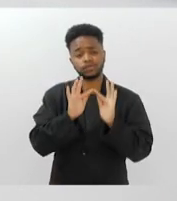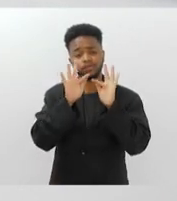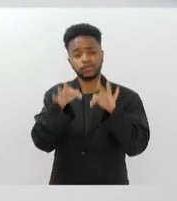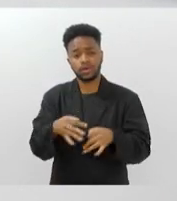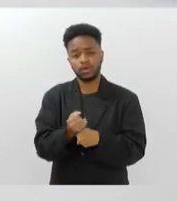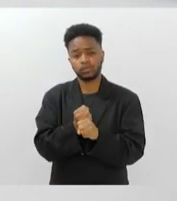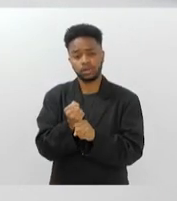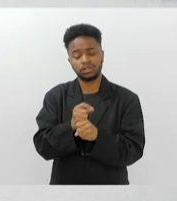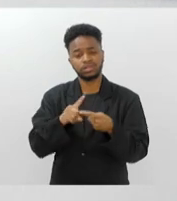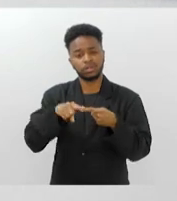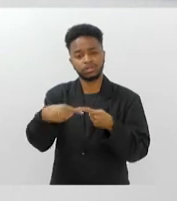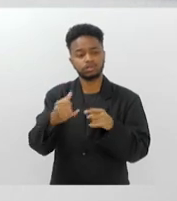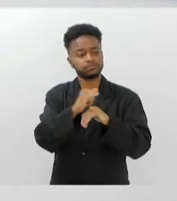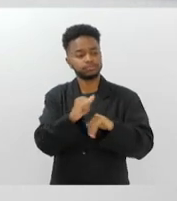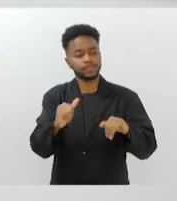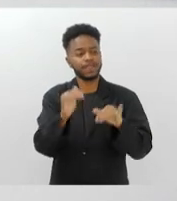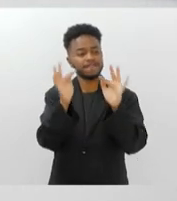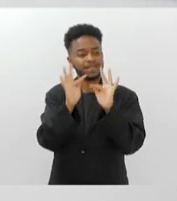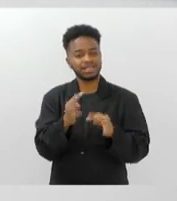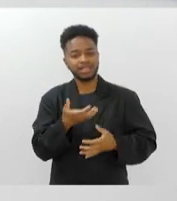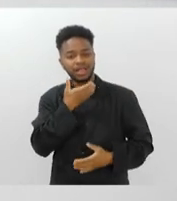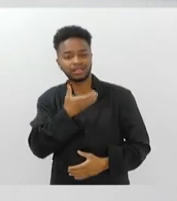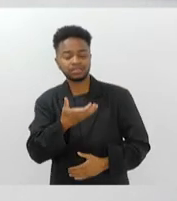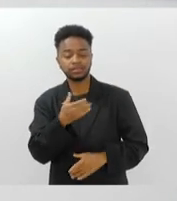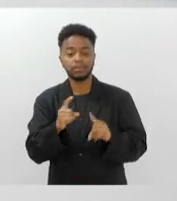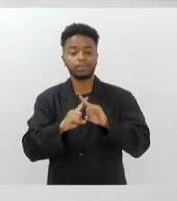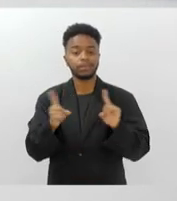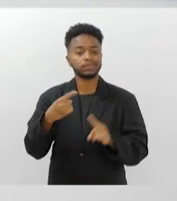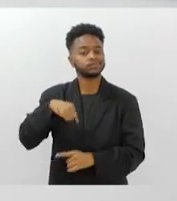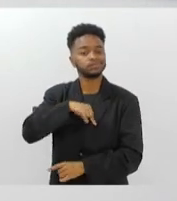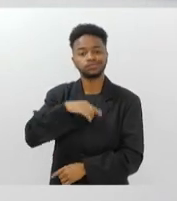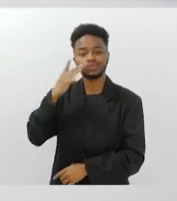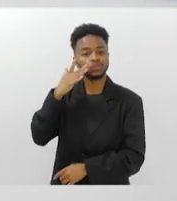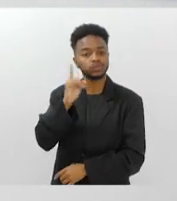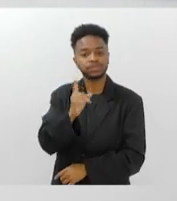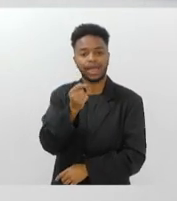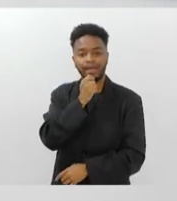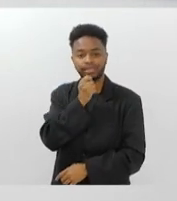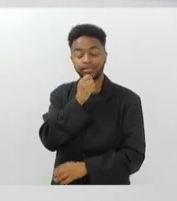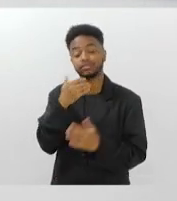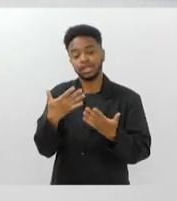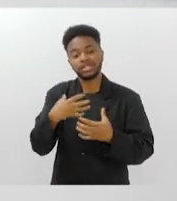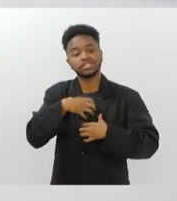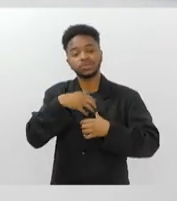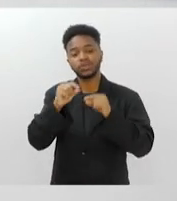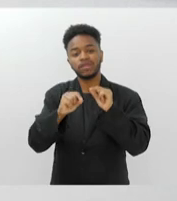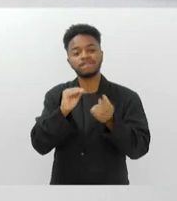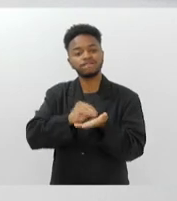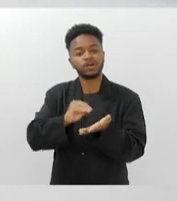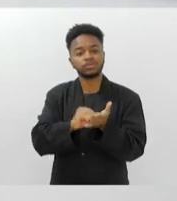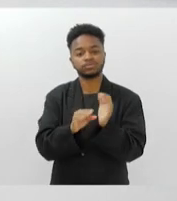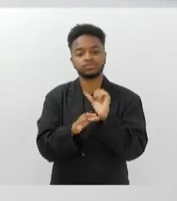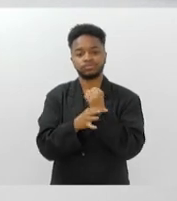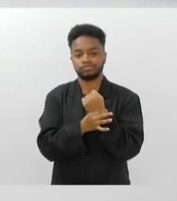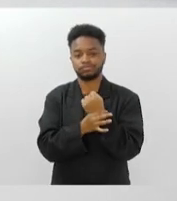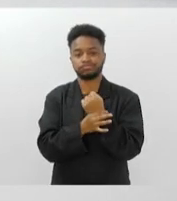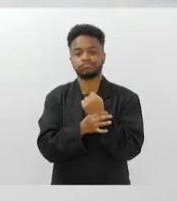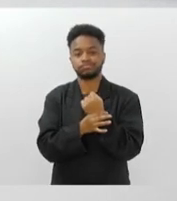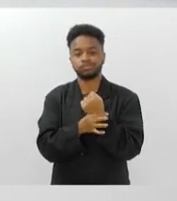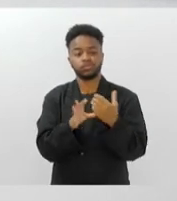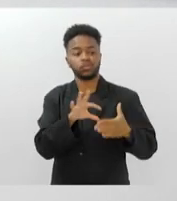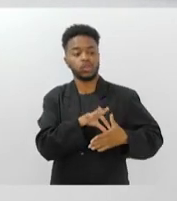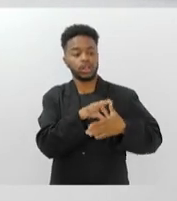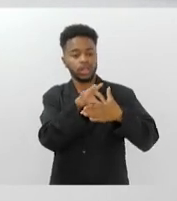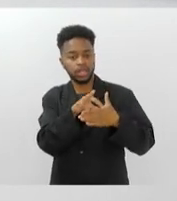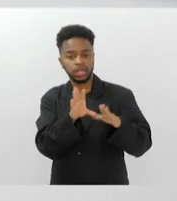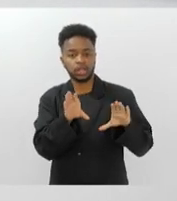dando Feliz Natal celebrando e Nós não sabemos volto repito o sentimento de insegurança dessa dessas lideranças